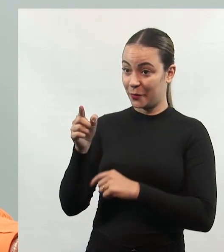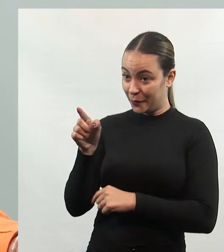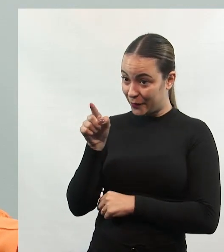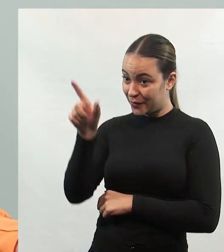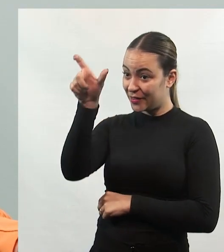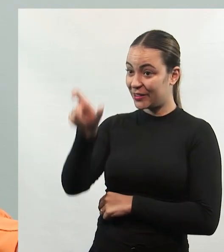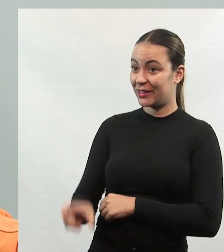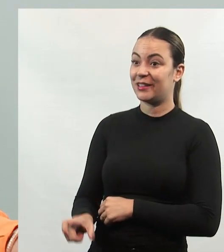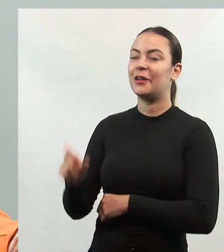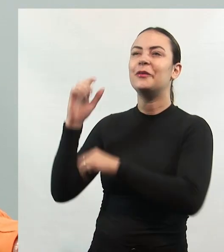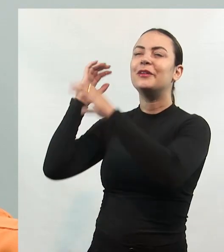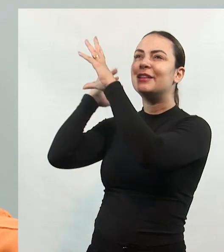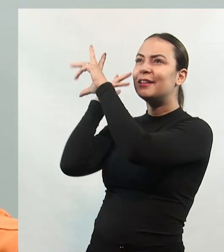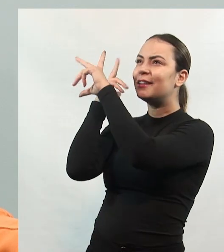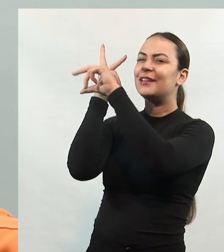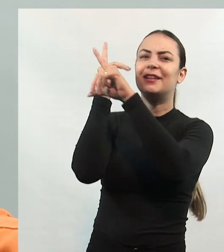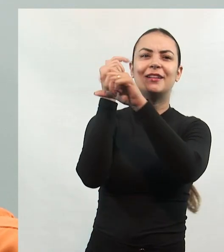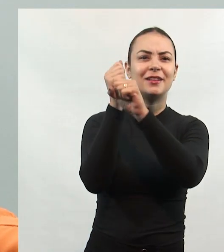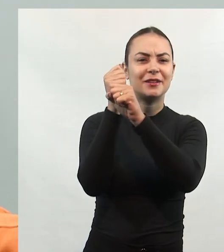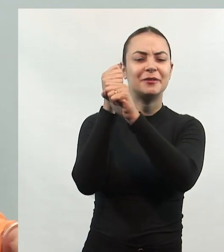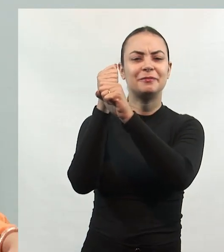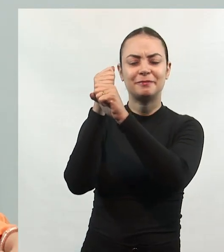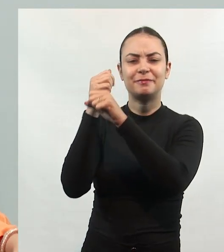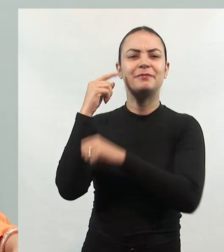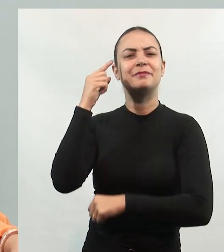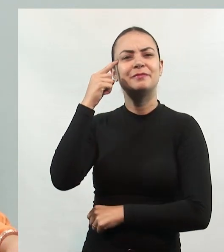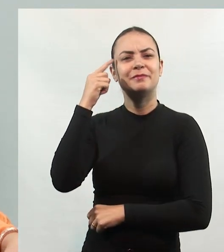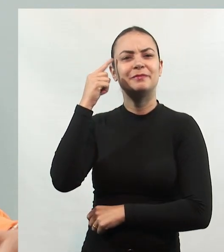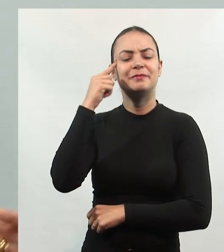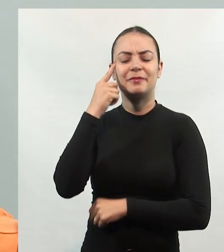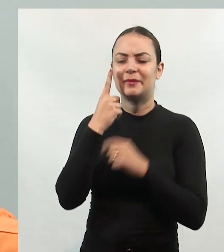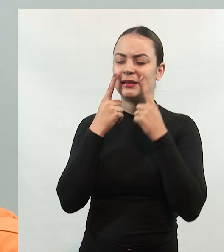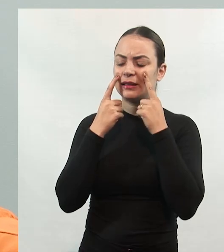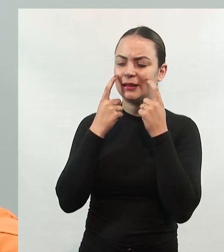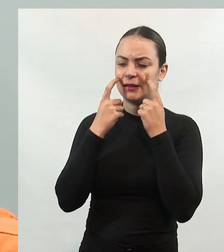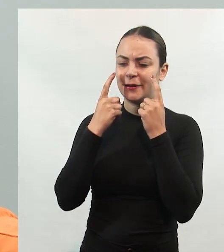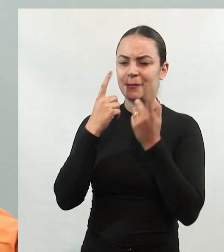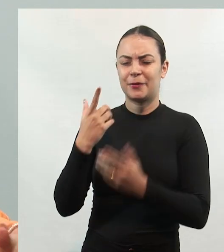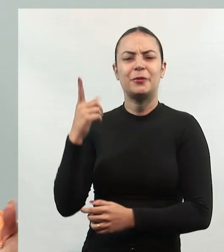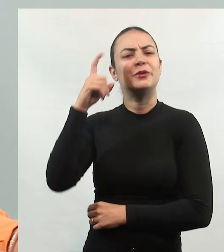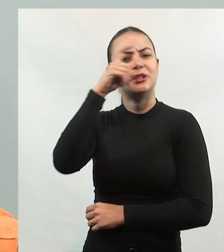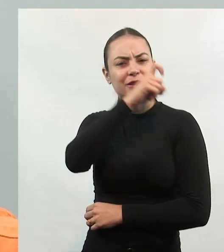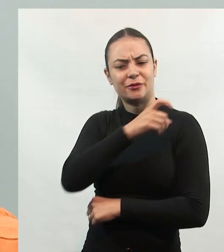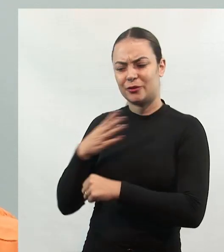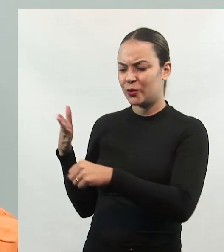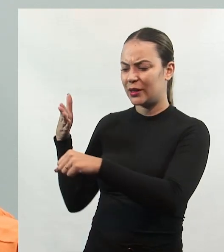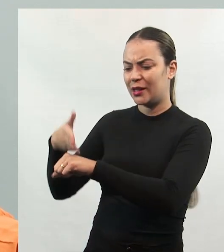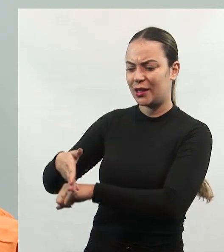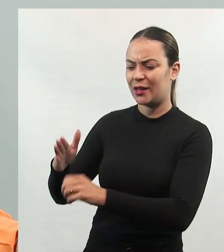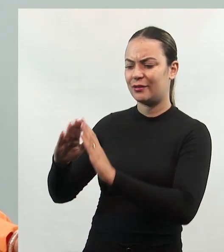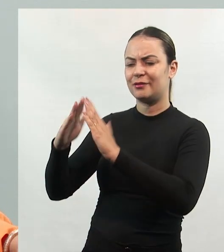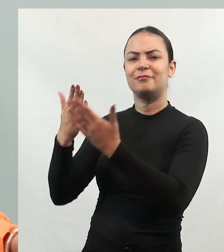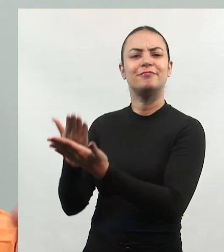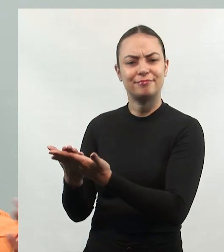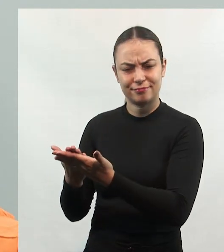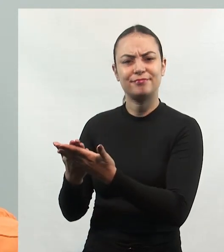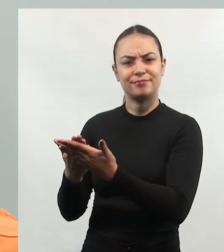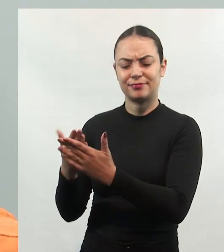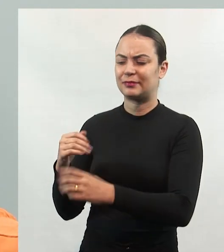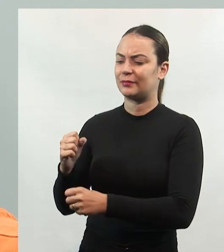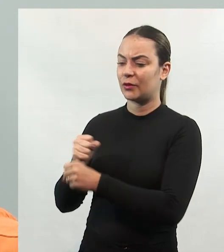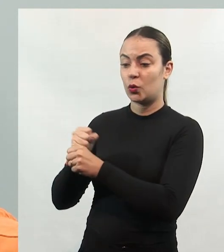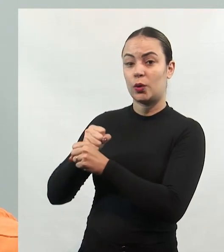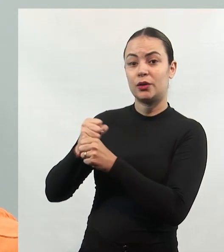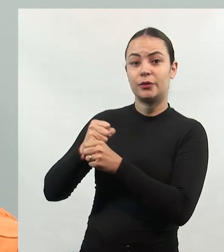entrar, porque na nossa época eu entrei no ano de 98, saí em 2000, então a gente passava por uma prova, por uma seleção. E o